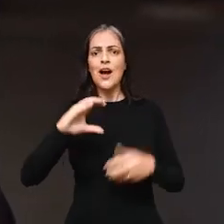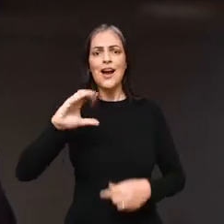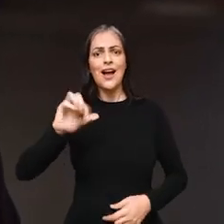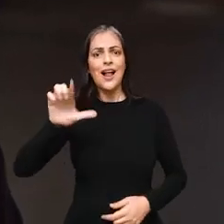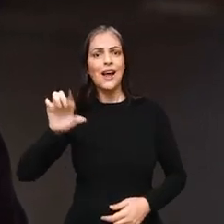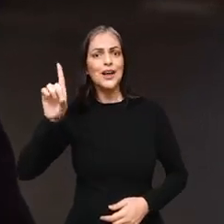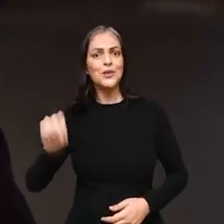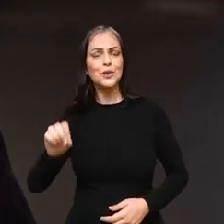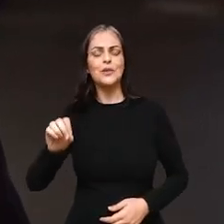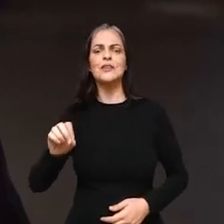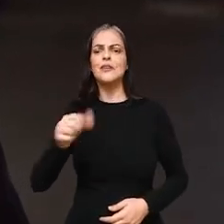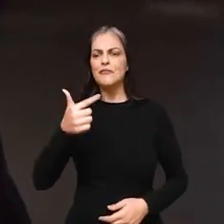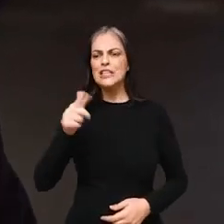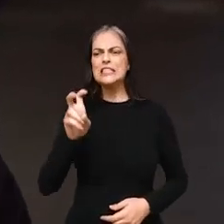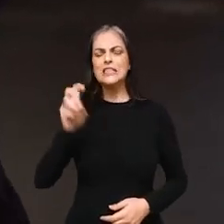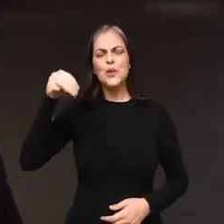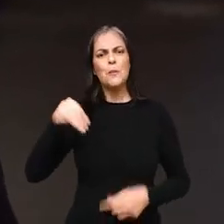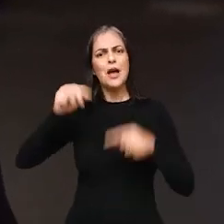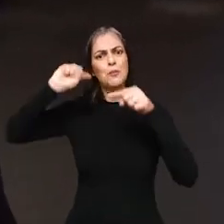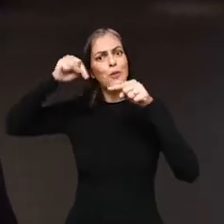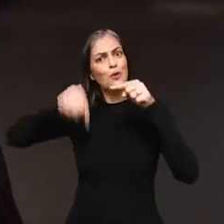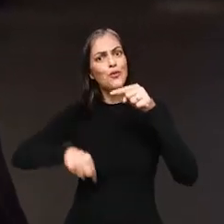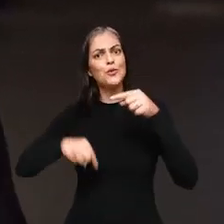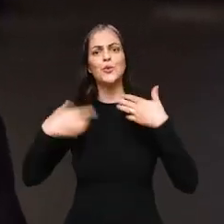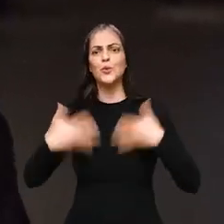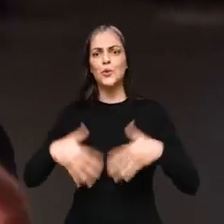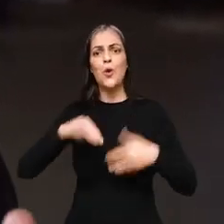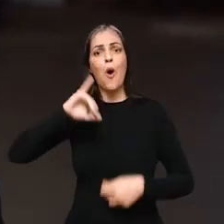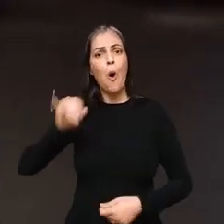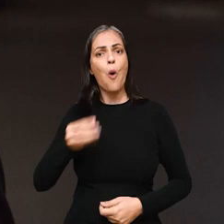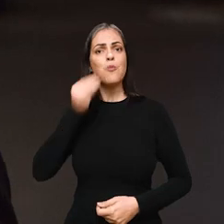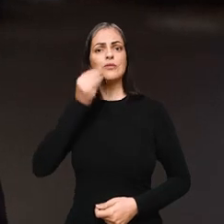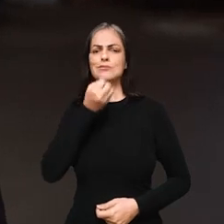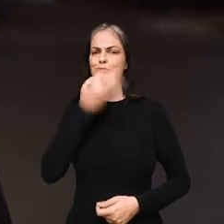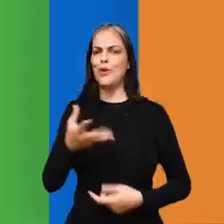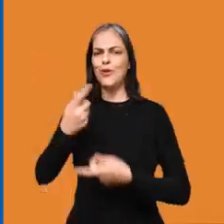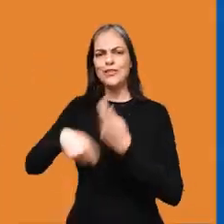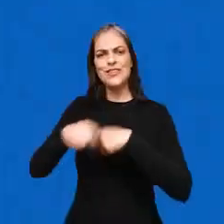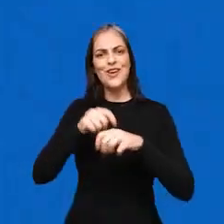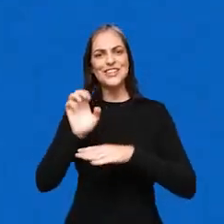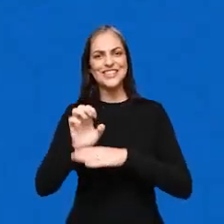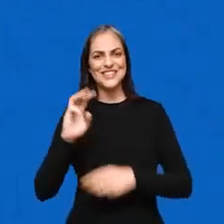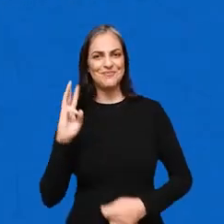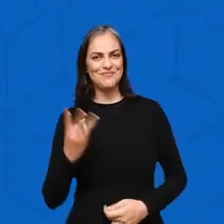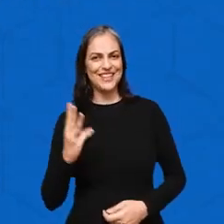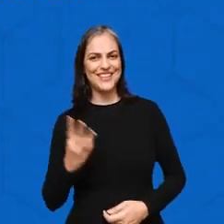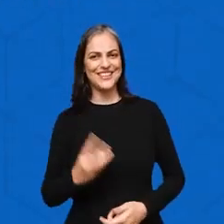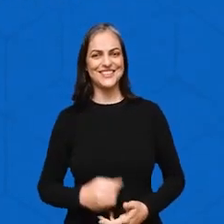metros de profundidade. Portanto, uma oportunidade para os grandes negócios para o Maranhão.